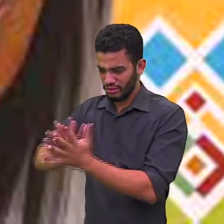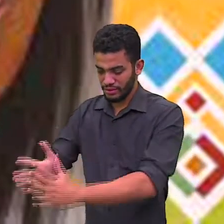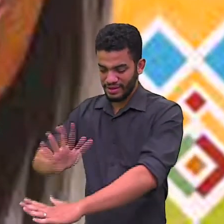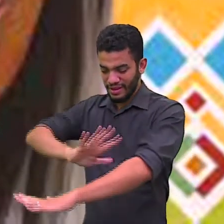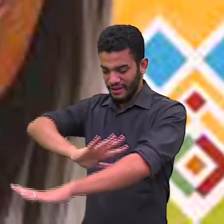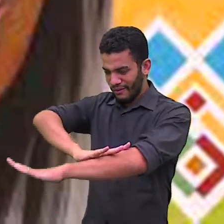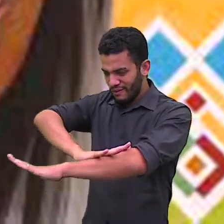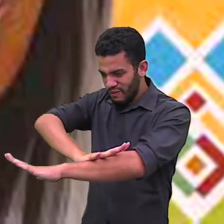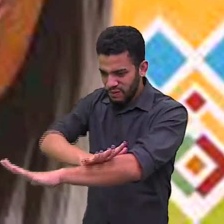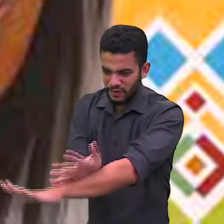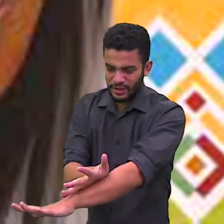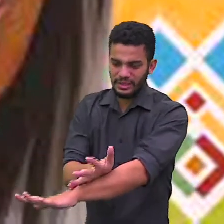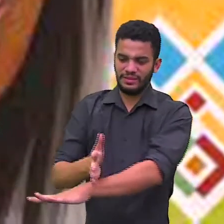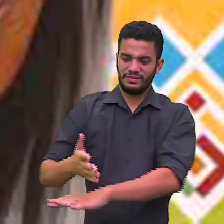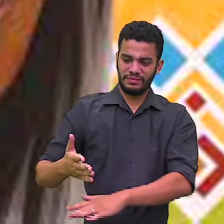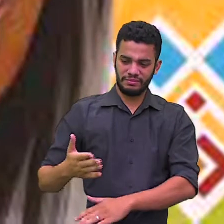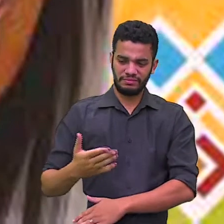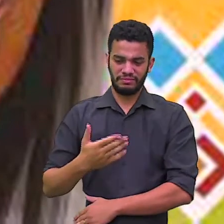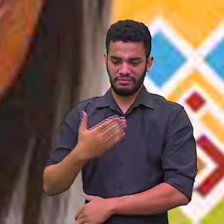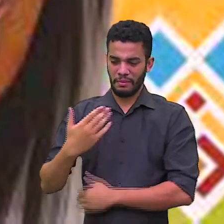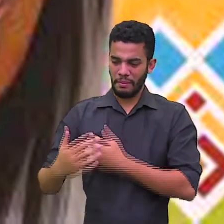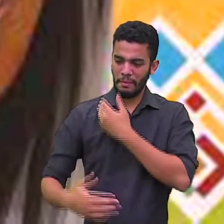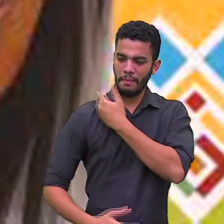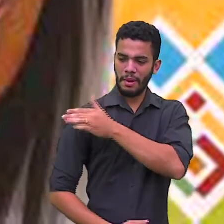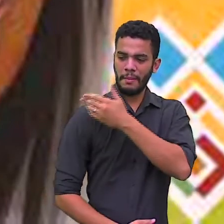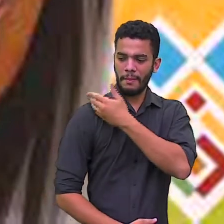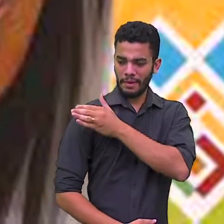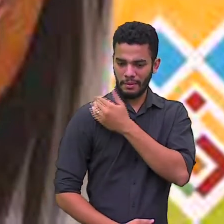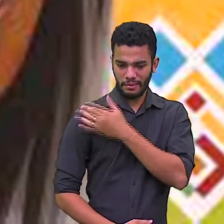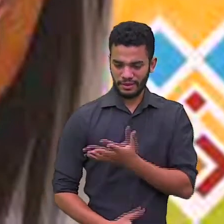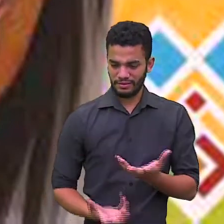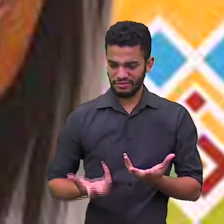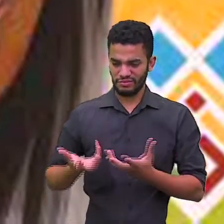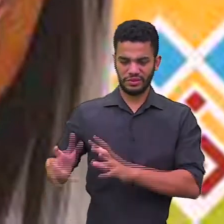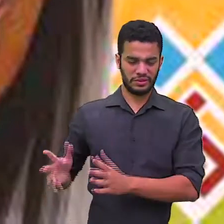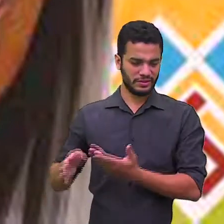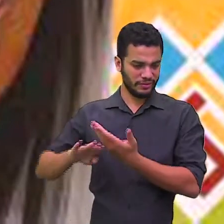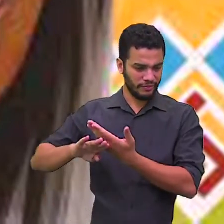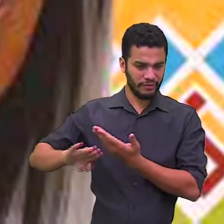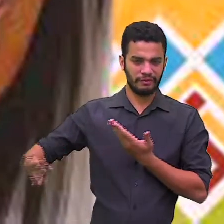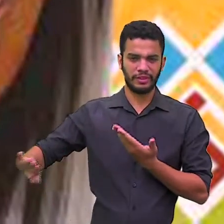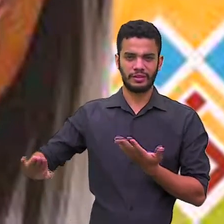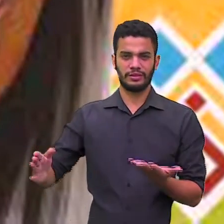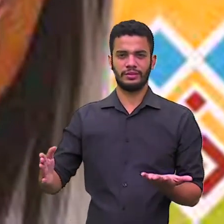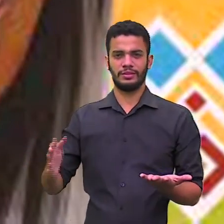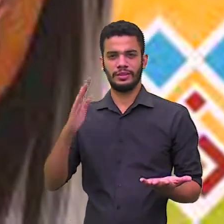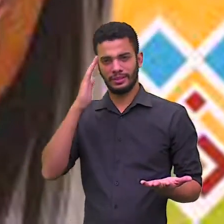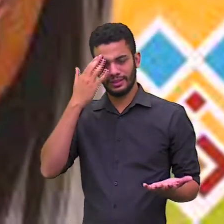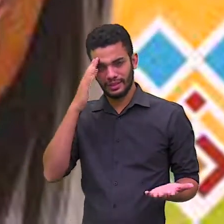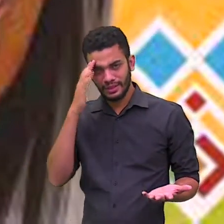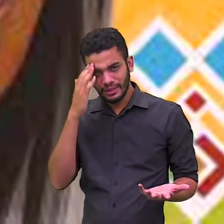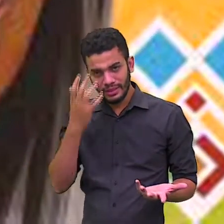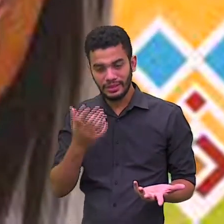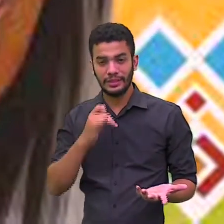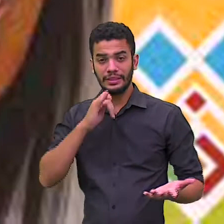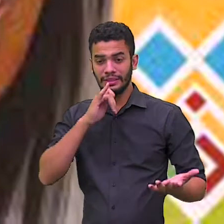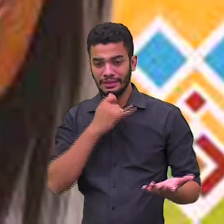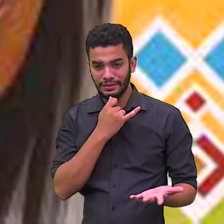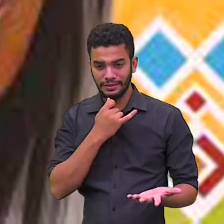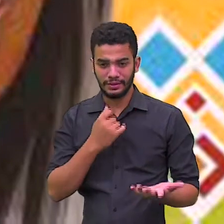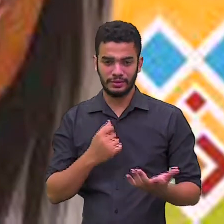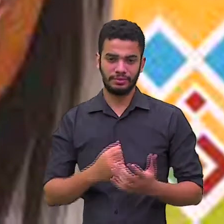país que normalizou o preconceito contra este grupo e a deixou à margem da